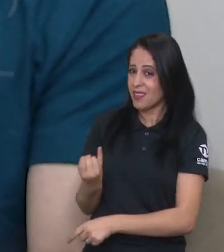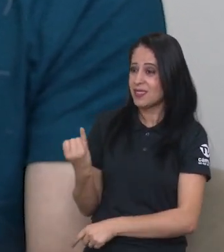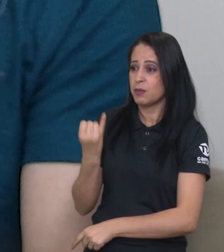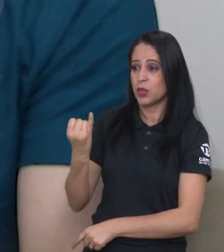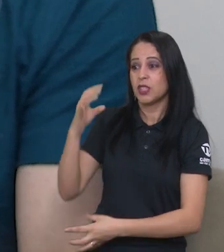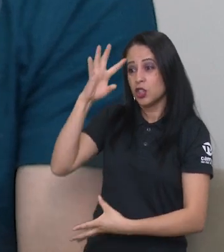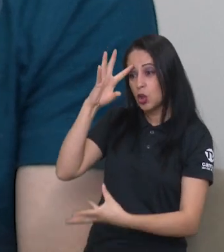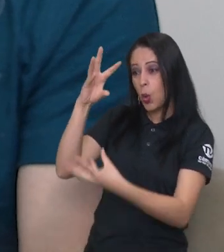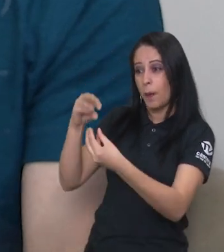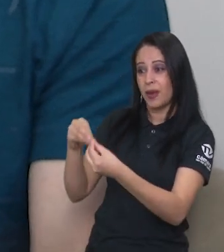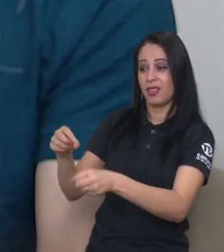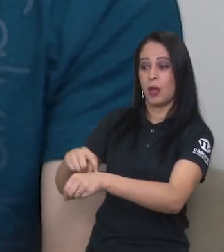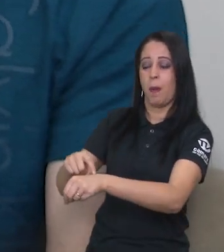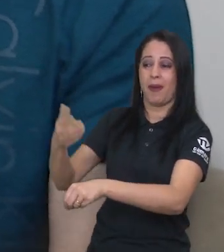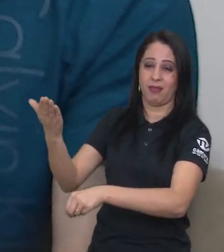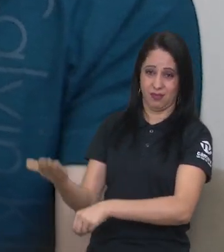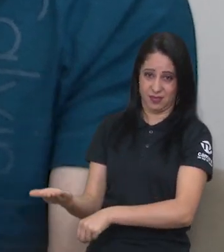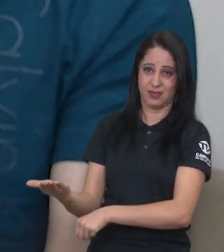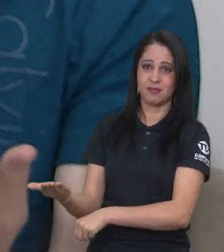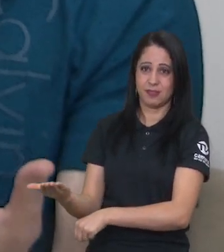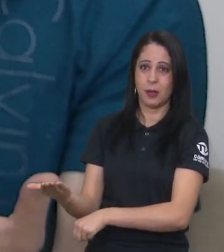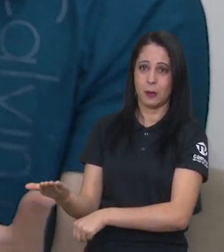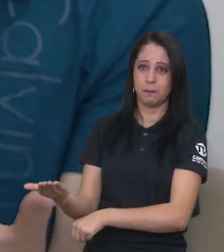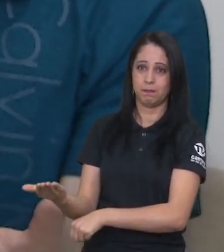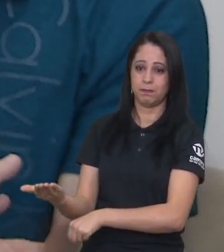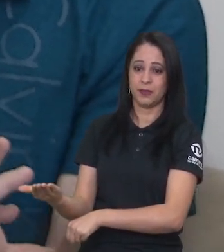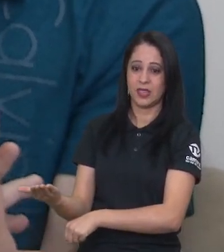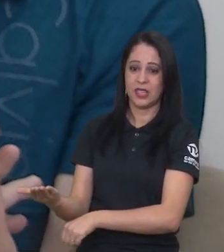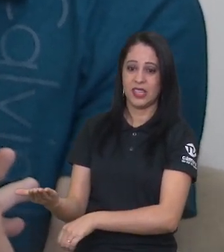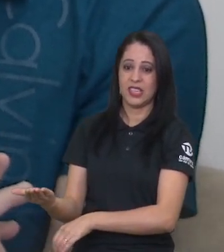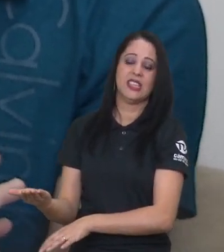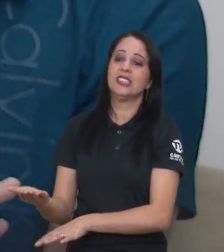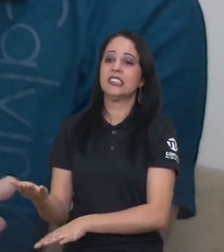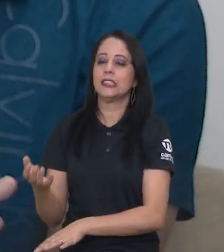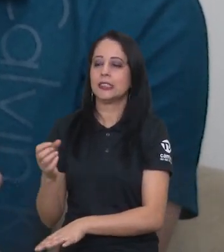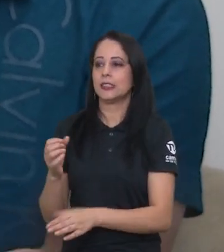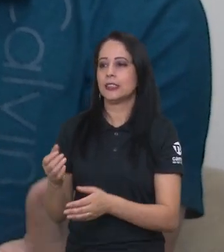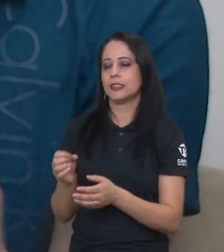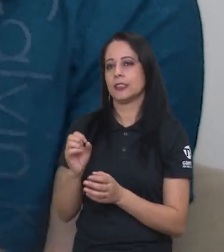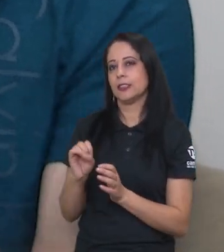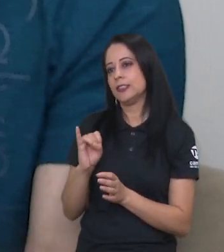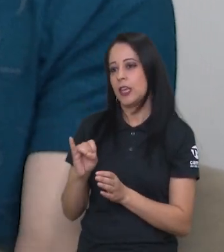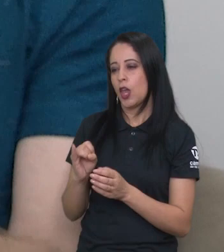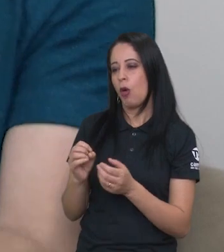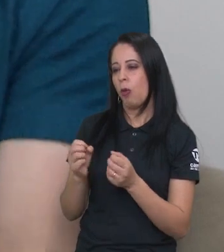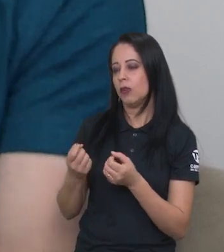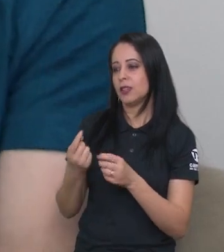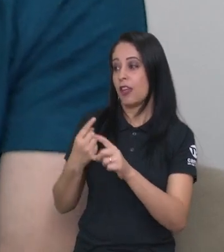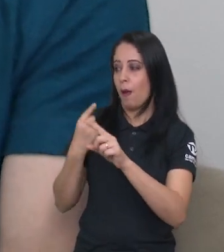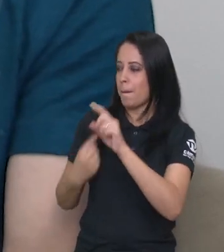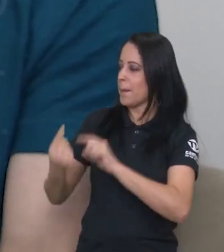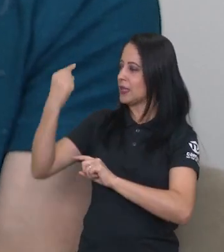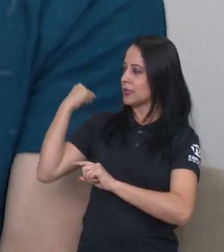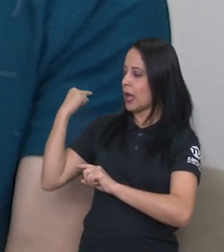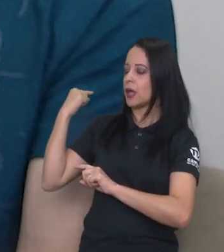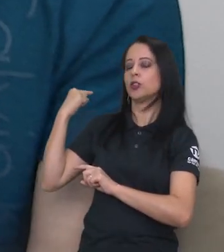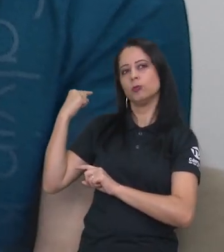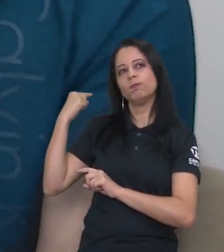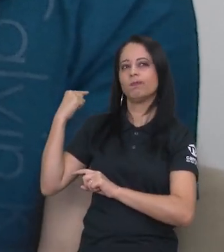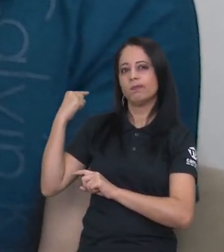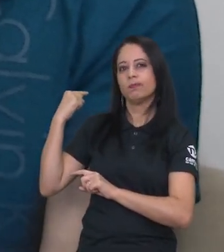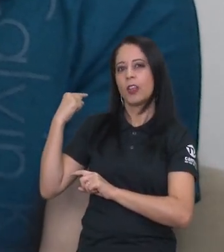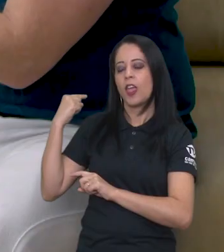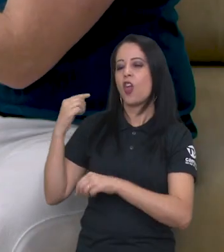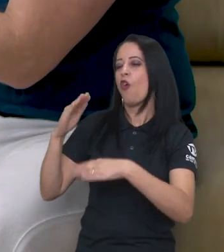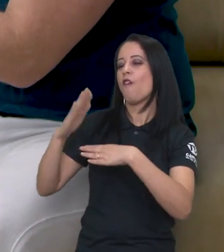o tempo da mulher, né? E se eu pudesse fazer alguma coisa diferente, talvez eu melhoraria nesse sentido. Não, eu acho que eu